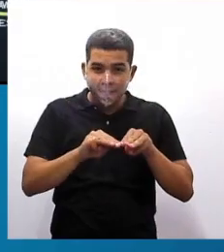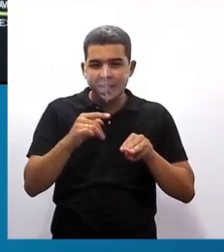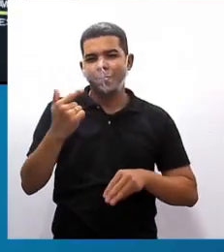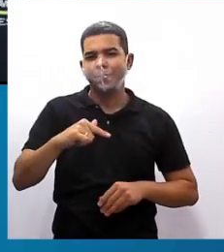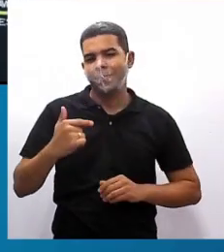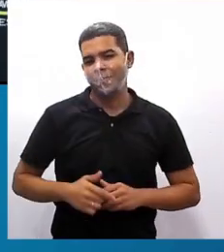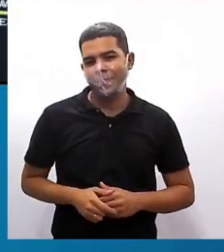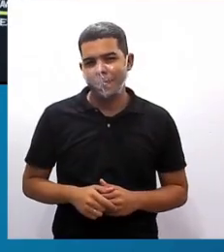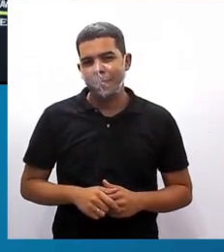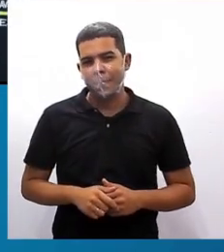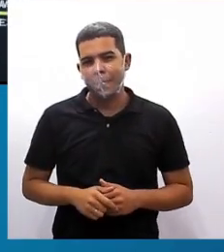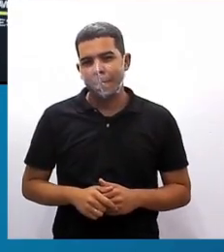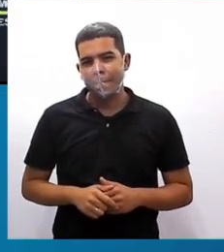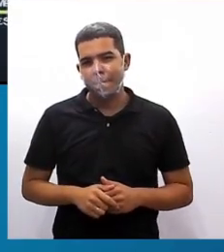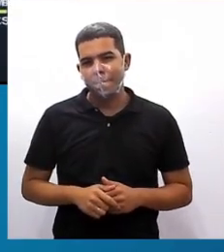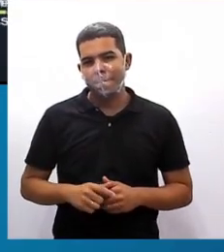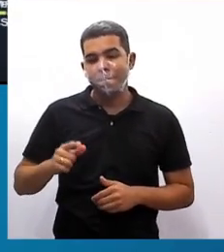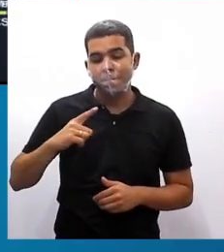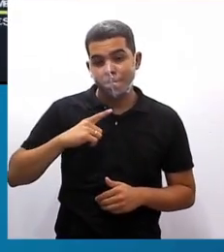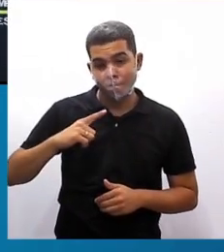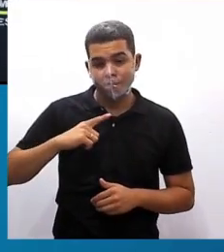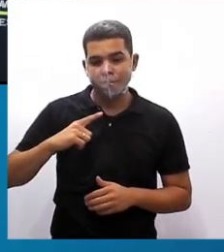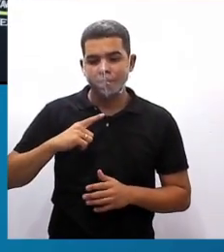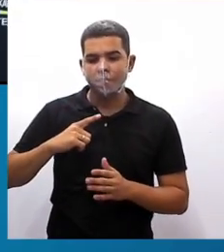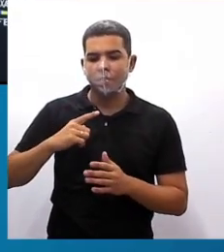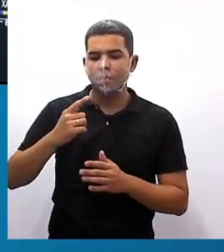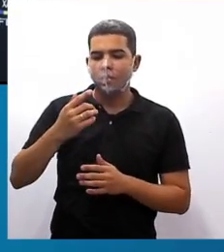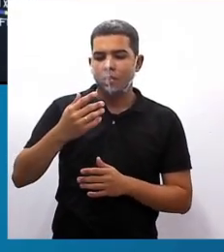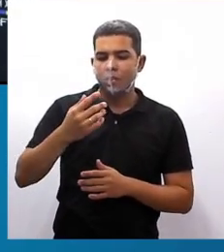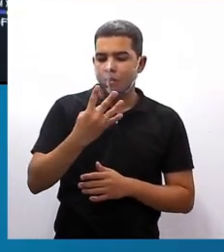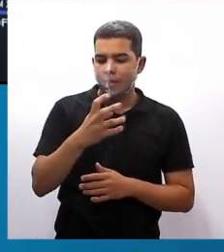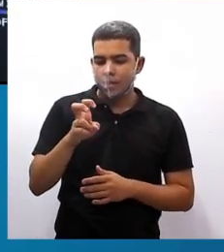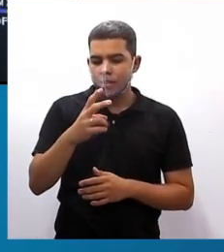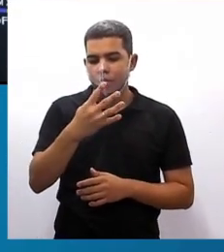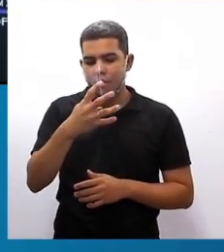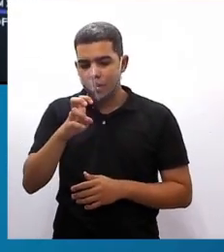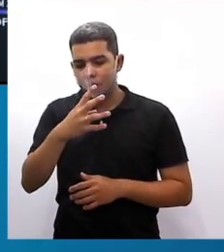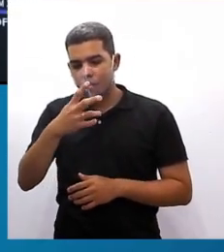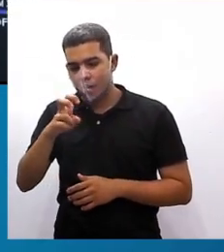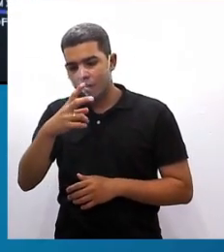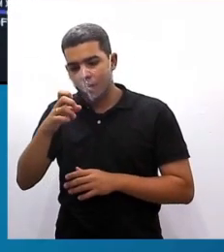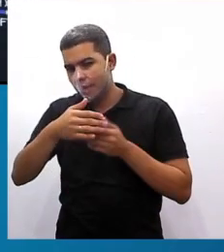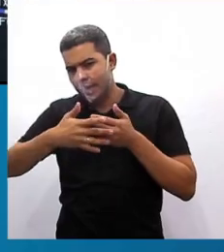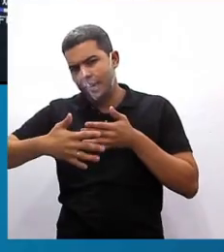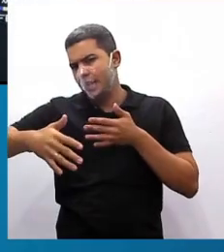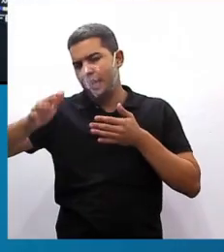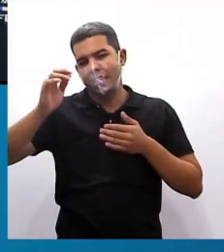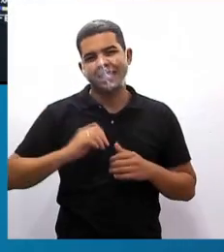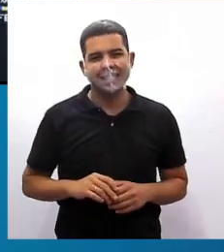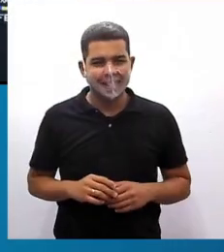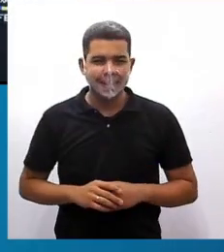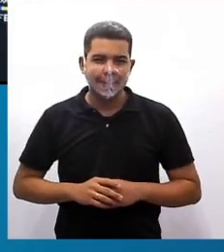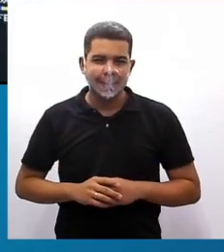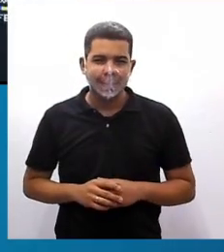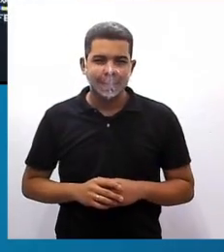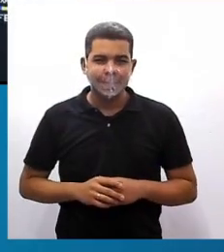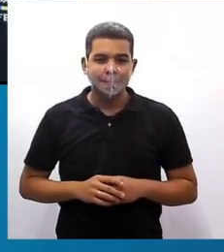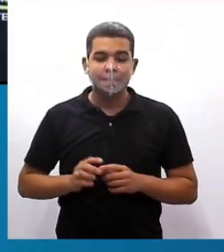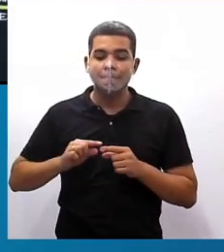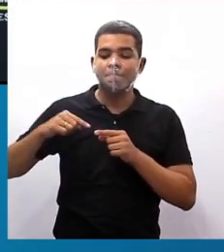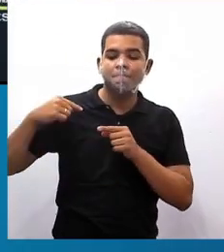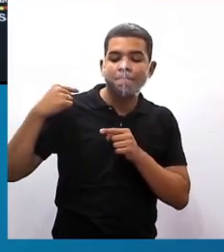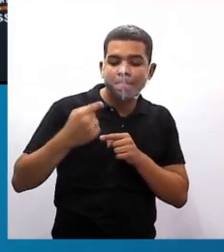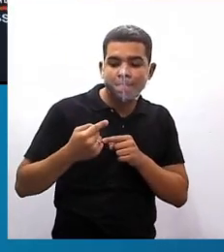fim. Então, ó, vai ser repetido 45, 45, 45 e assim por diante. Beleza? Então, o próximo